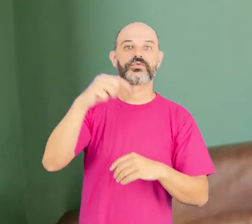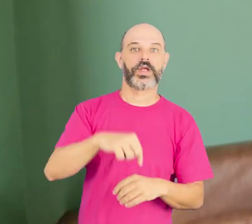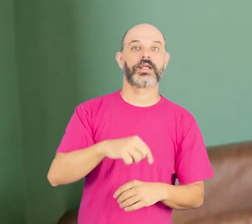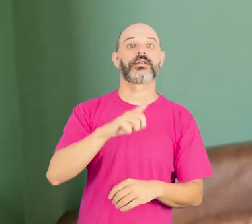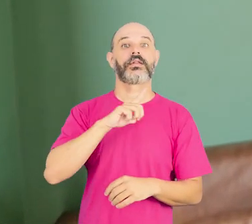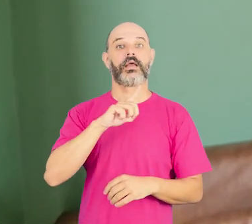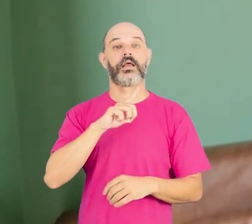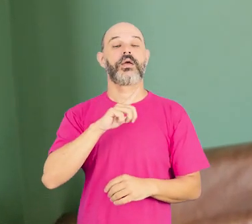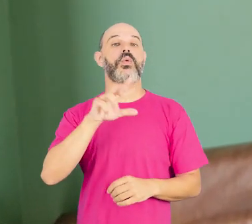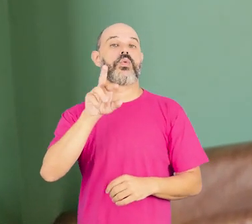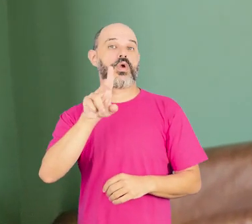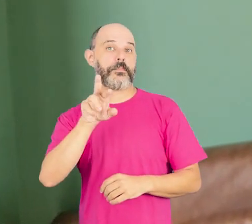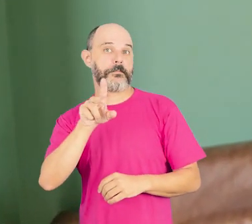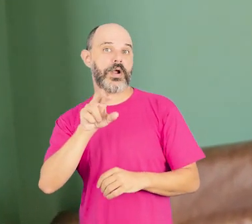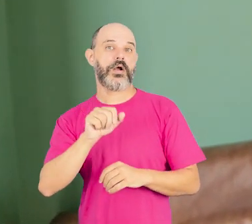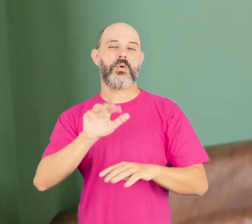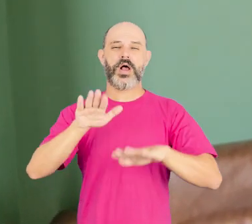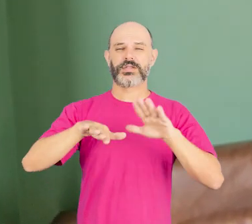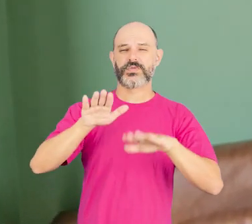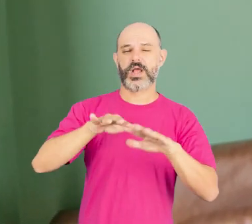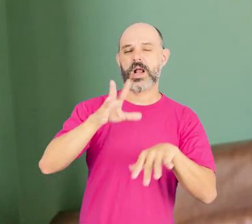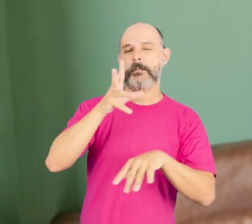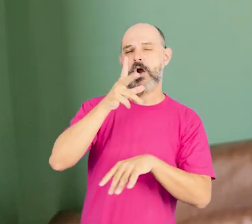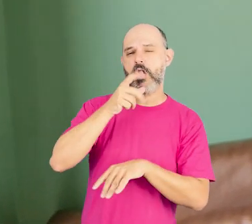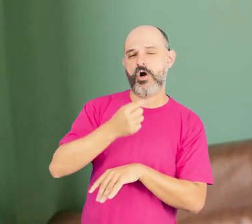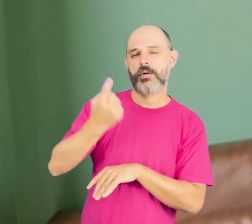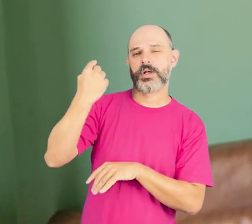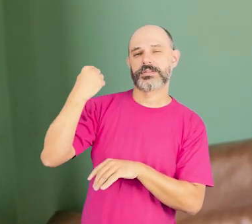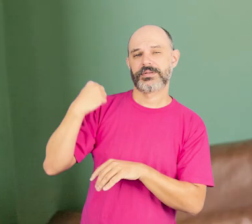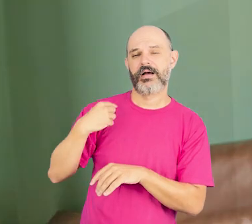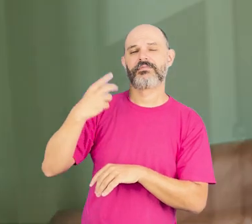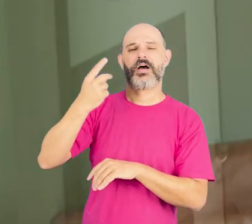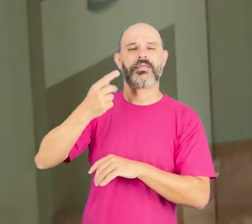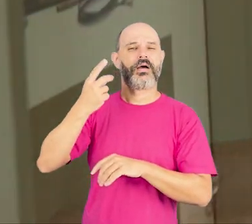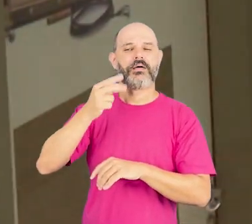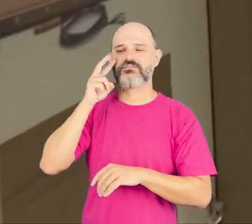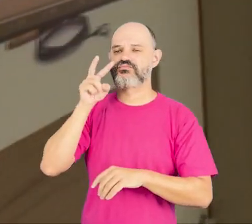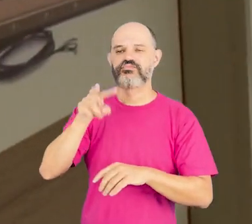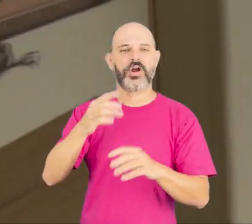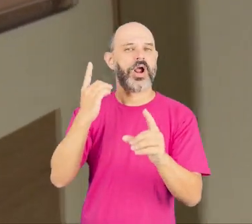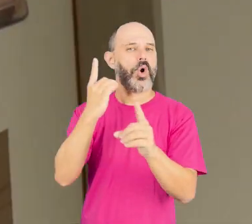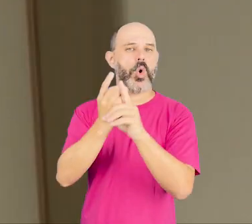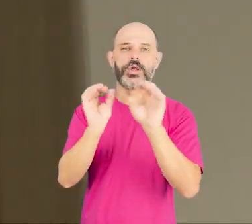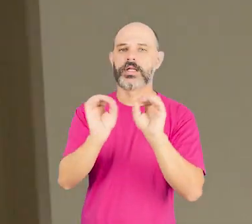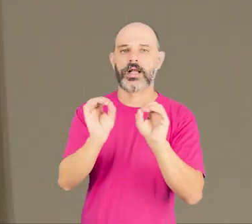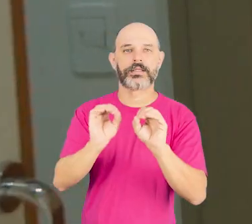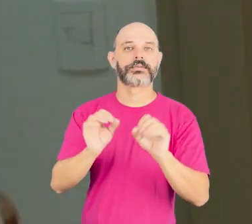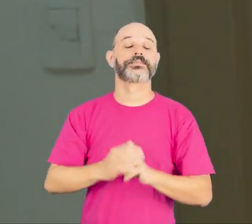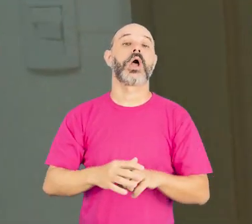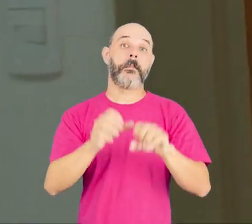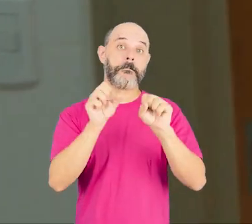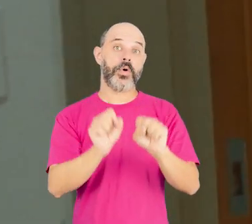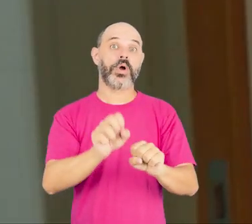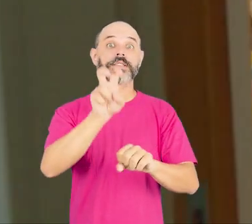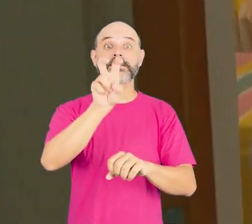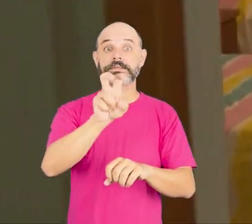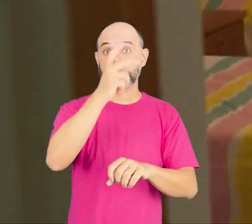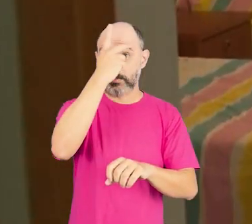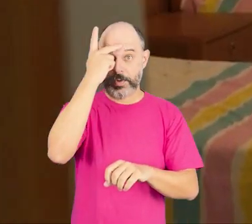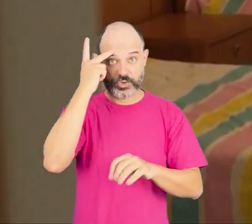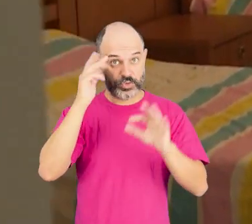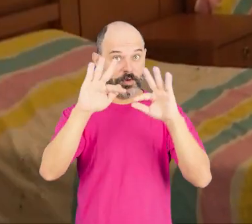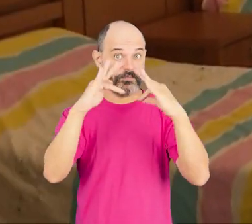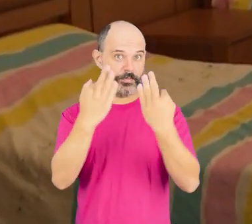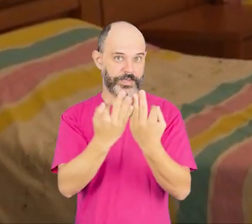outro irmãozinho, que às vezes faz alguns meses que não vê, isso é de emocionar. Podem ficar até 5 membros de cada